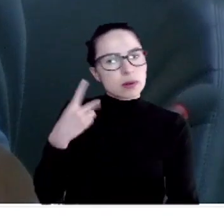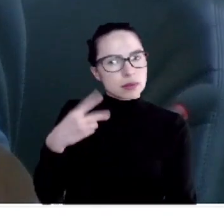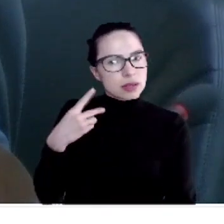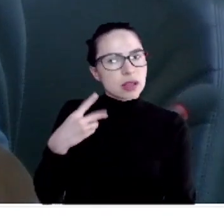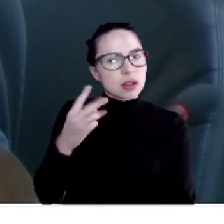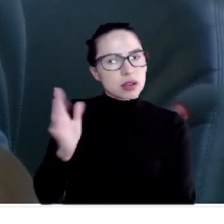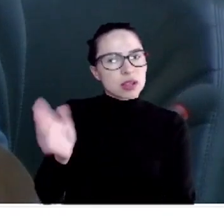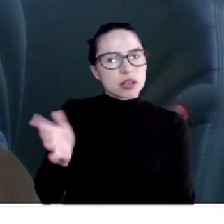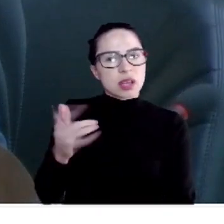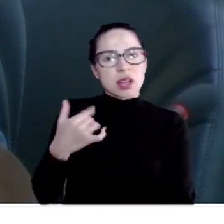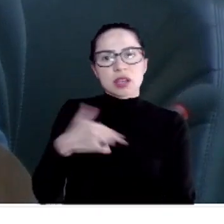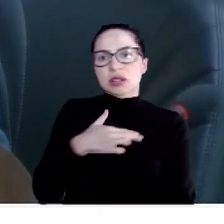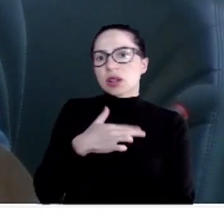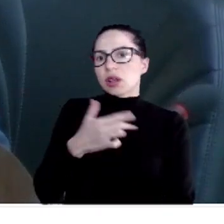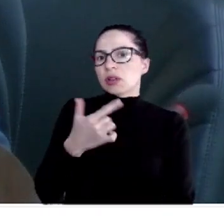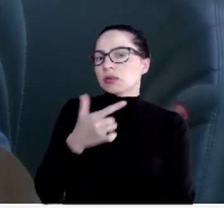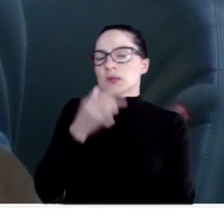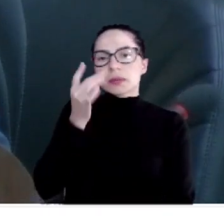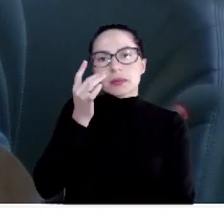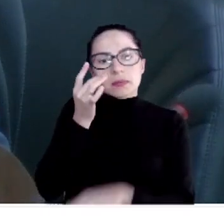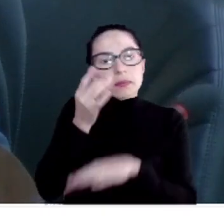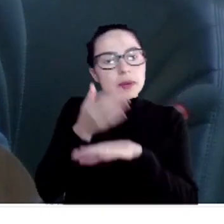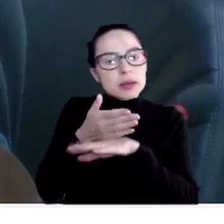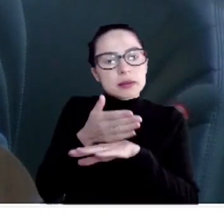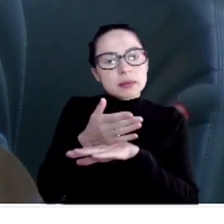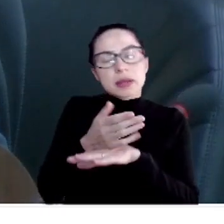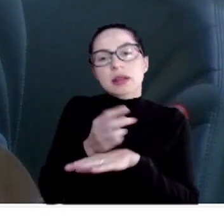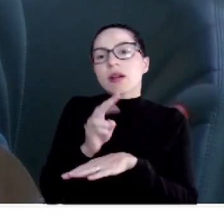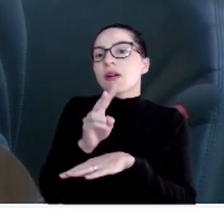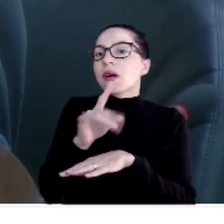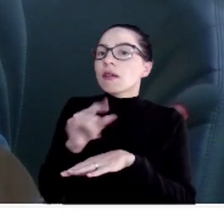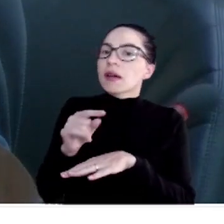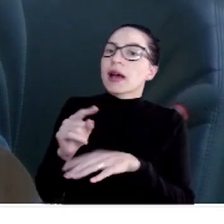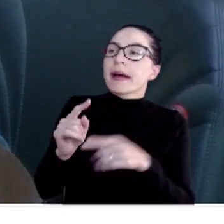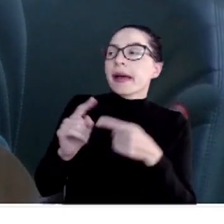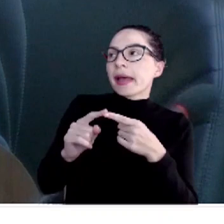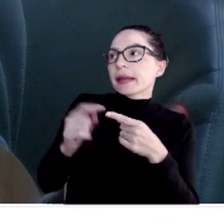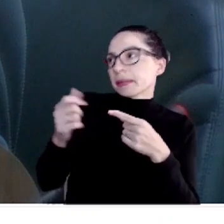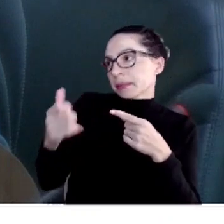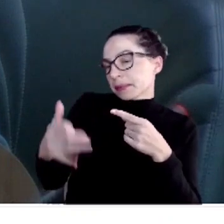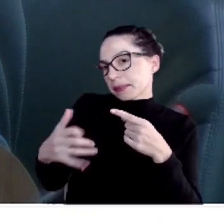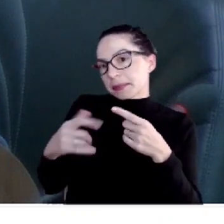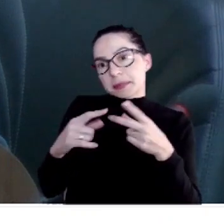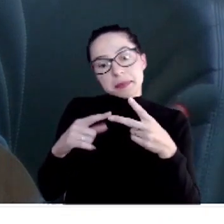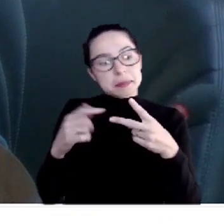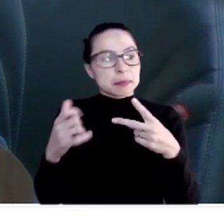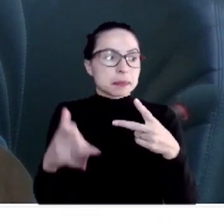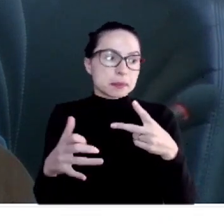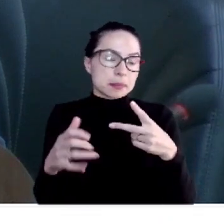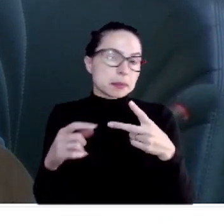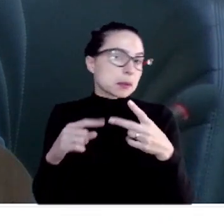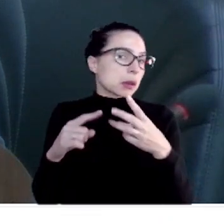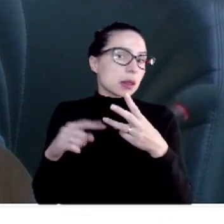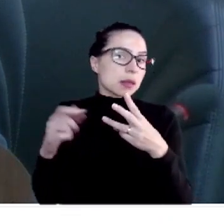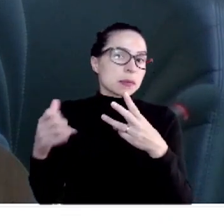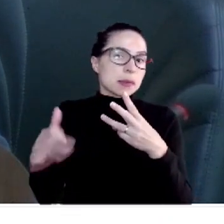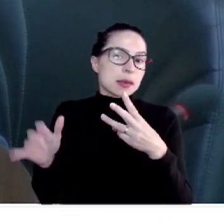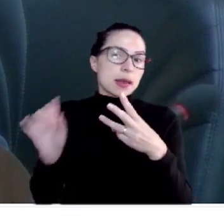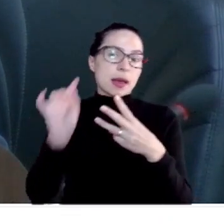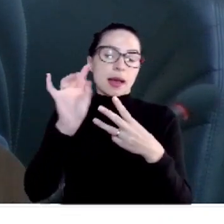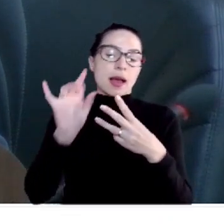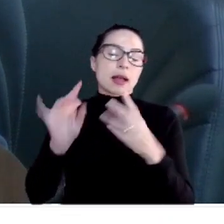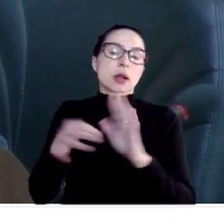não estávamos presentes. Então, sempre vai ter a versão A, a versão B e a versão C.